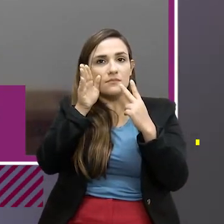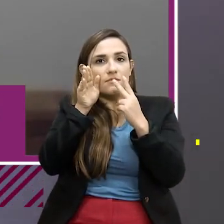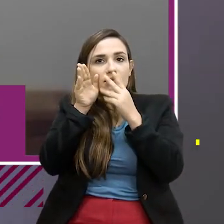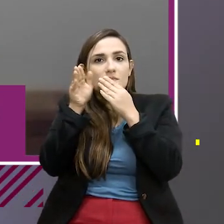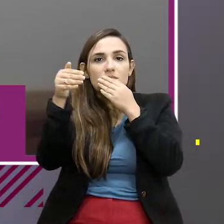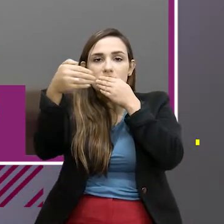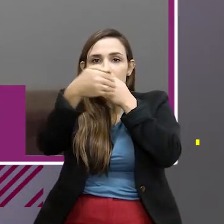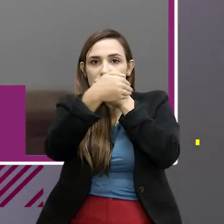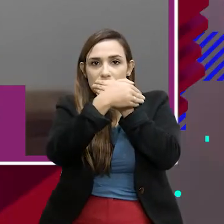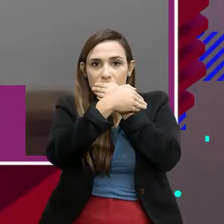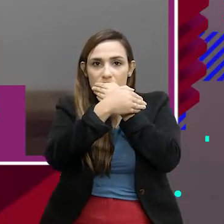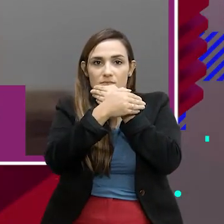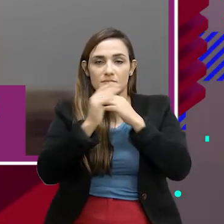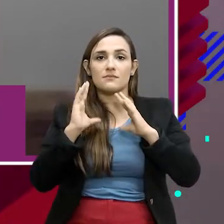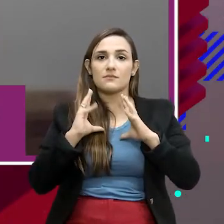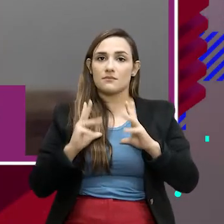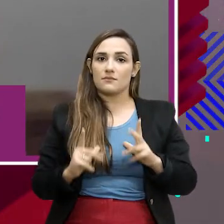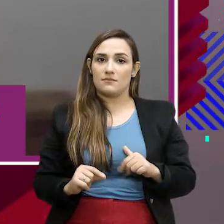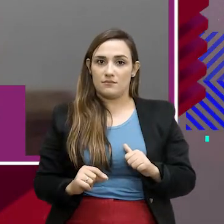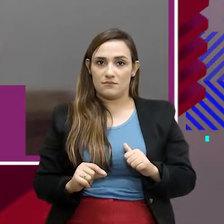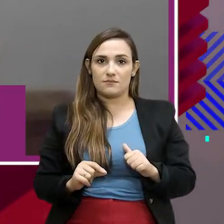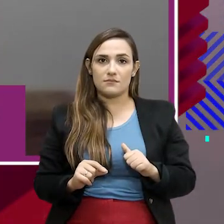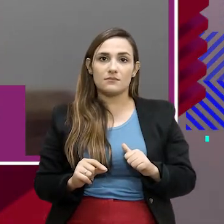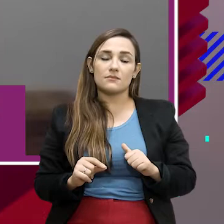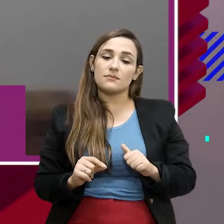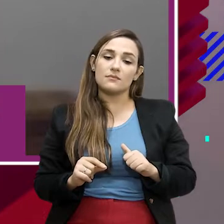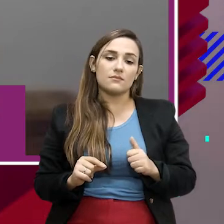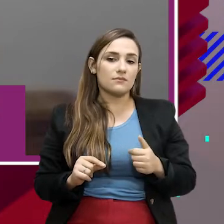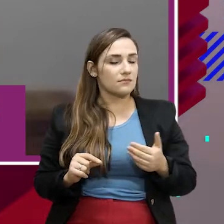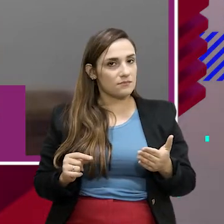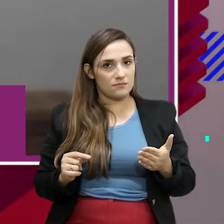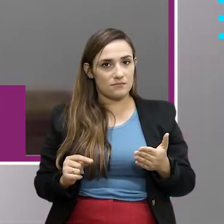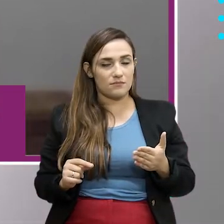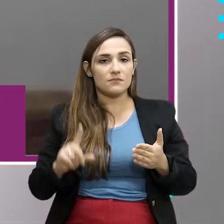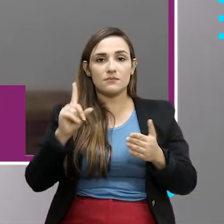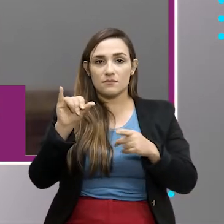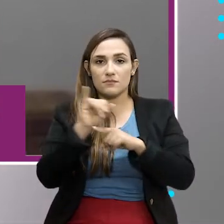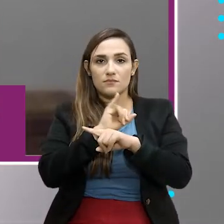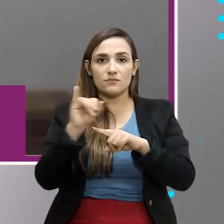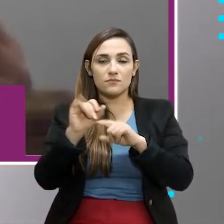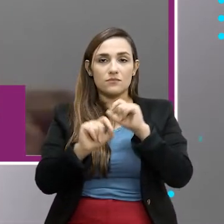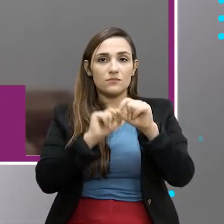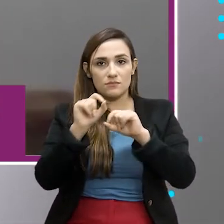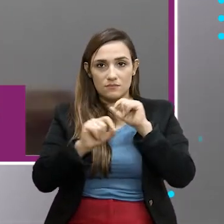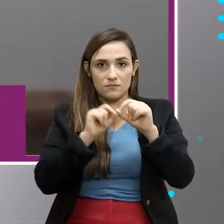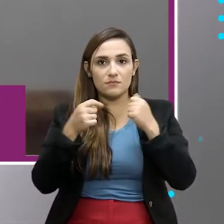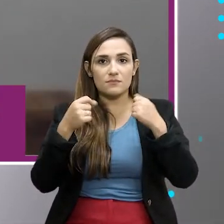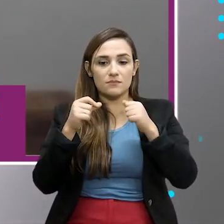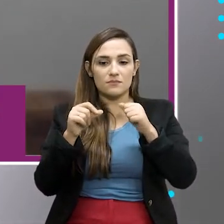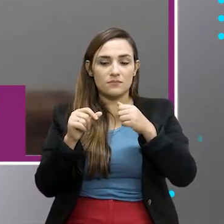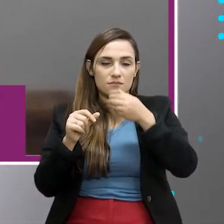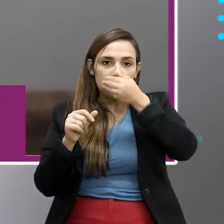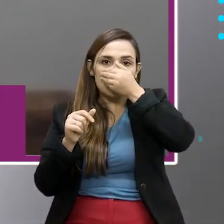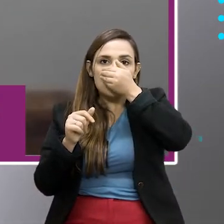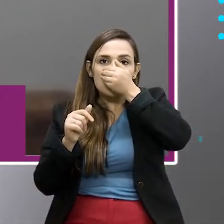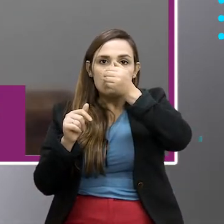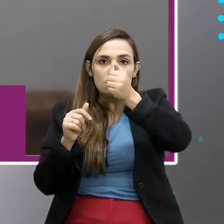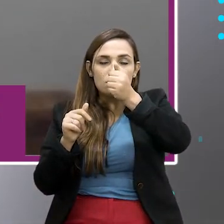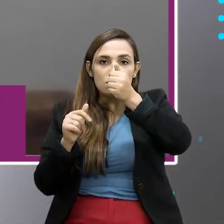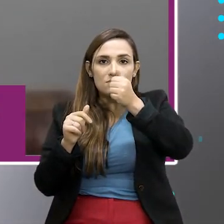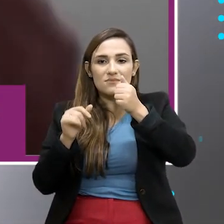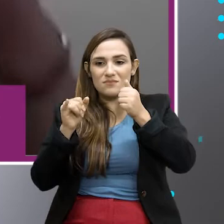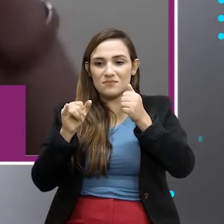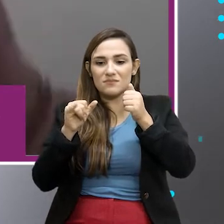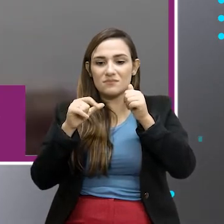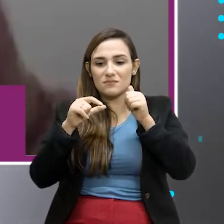máscara e uma de pano por fora para manter a máscara bem acoplada. Então, o segredo da máscara é que ela cubra,